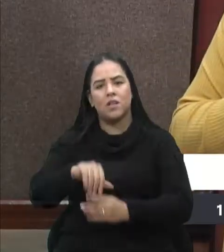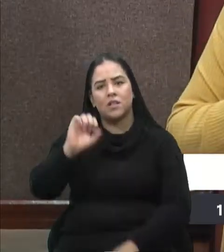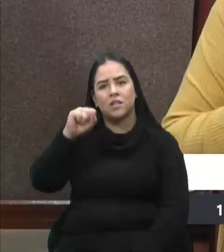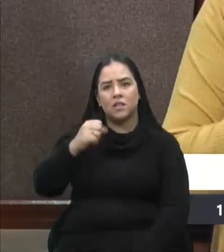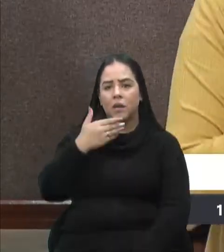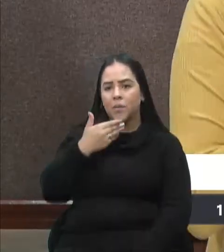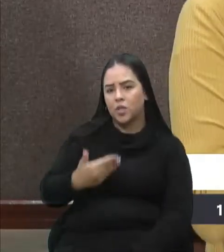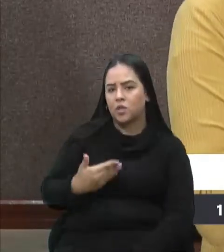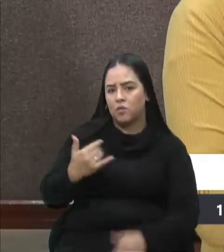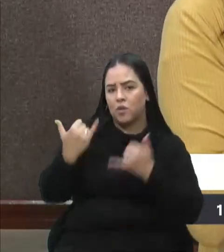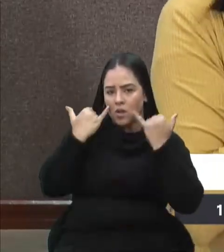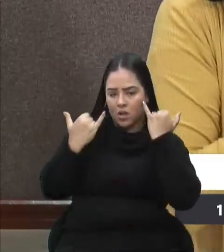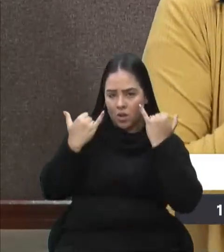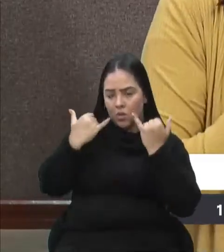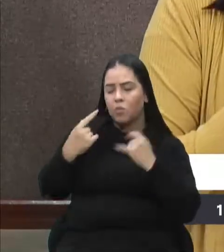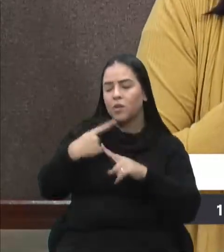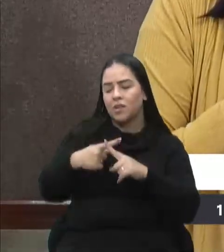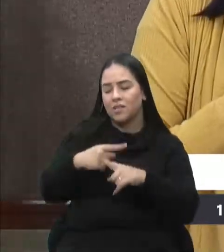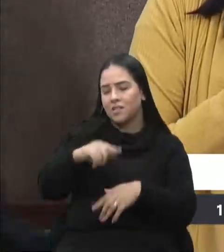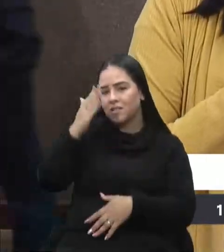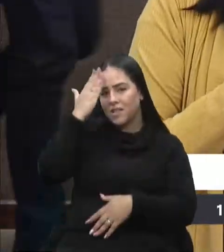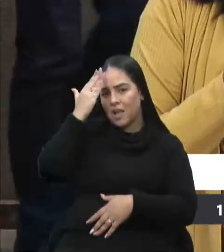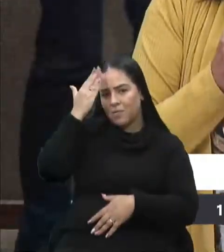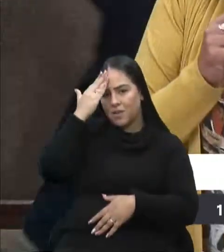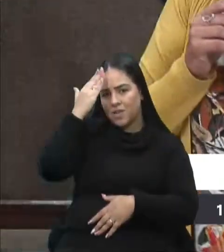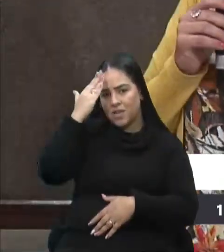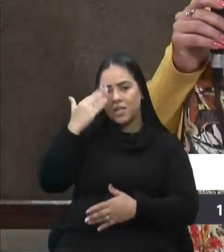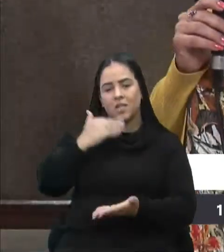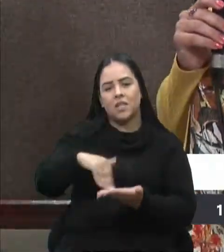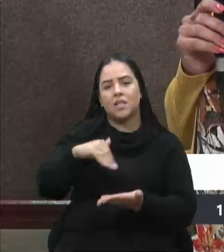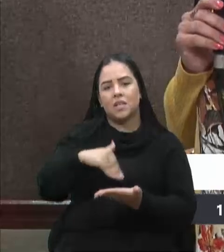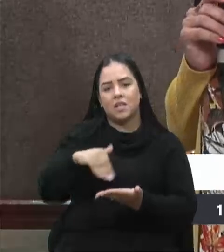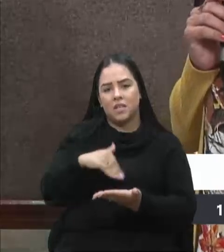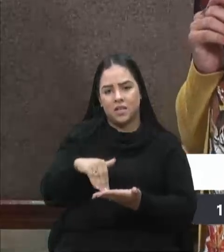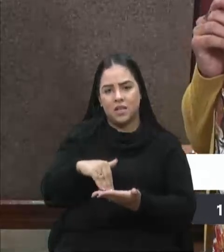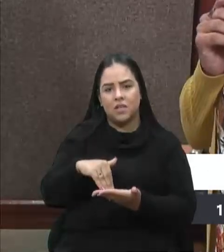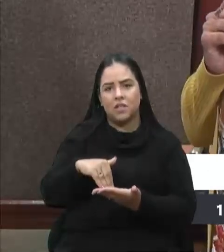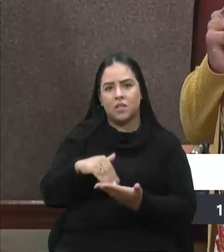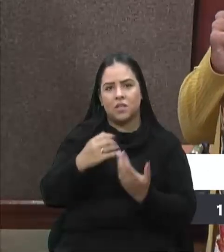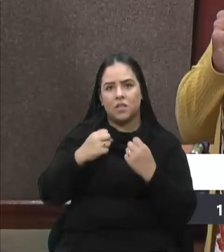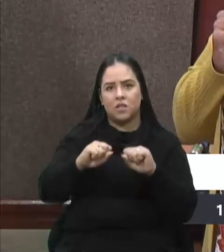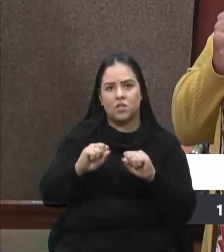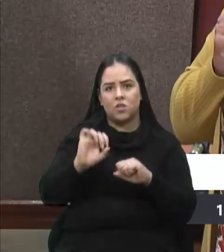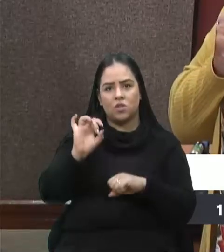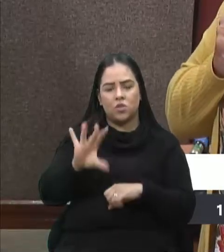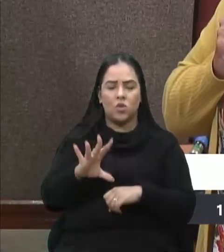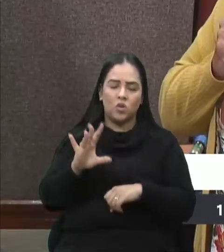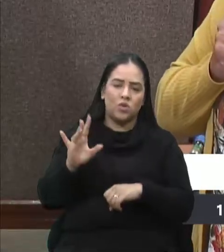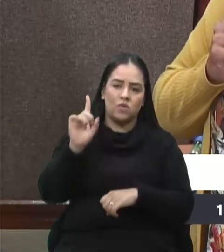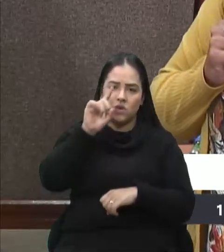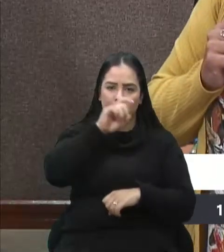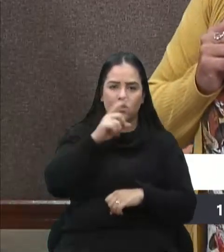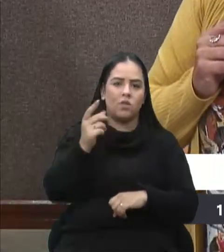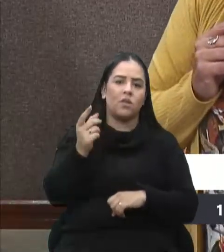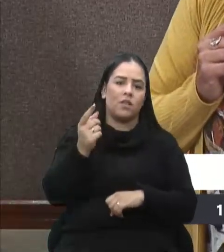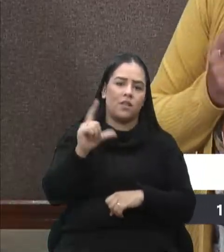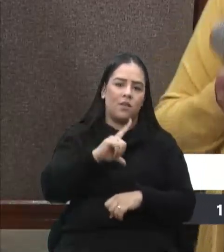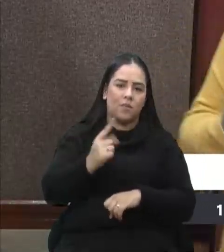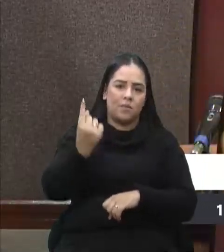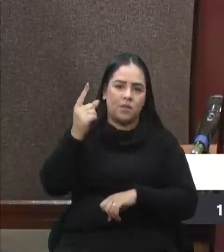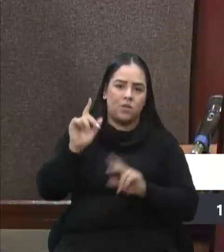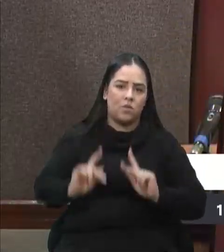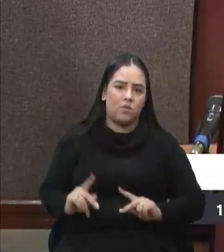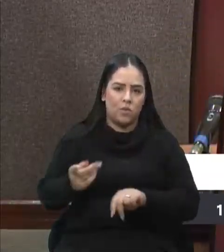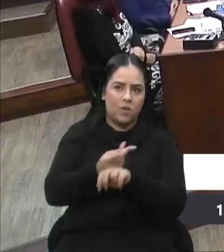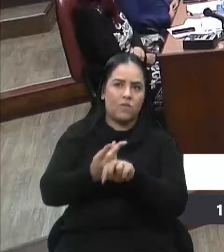de informações, porque eu tenho certeza que a secretaria só vai ter dificuldade mesmo de buscar essas informações todas. Obrigada.